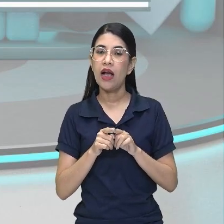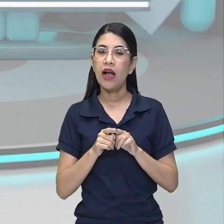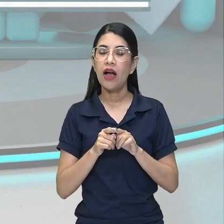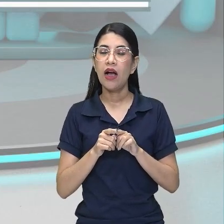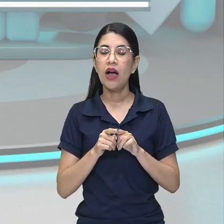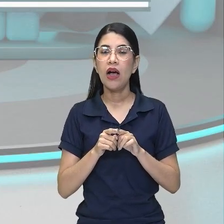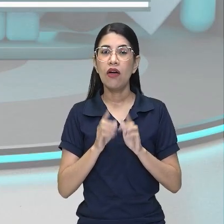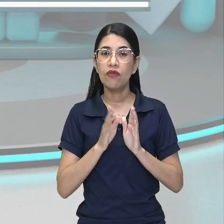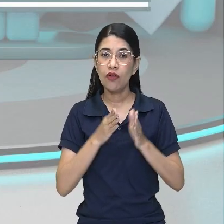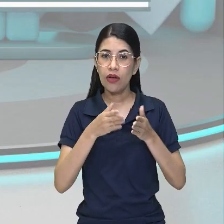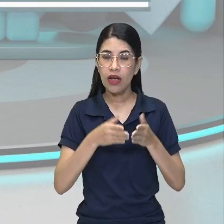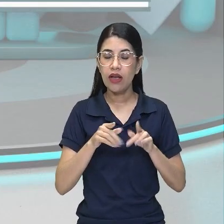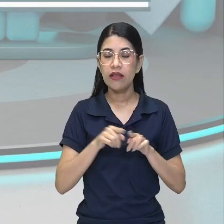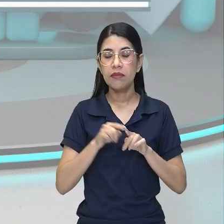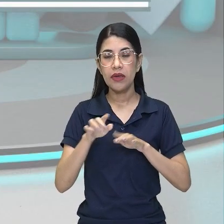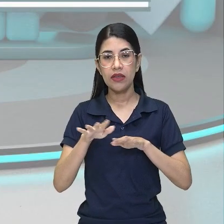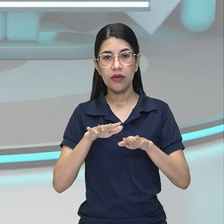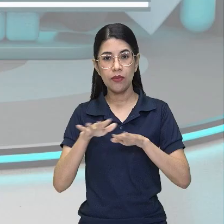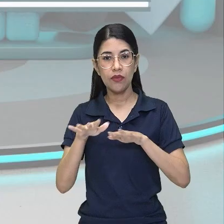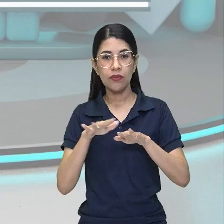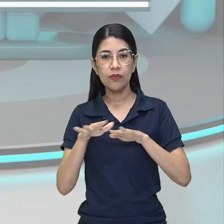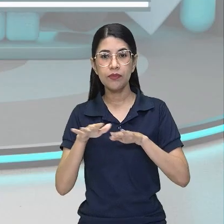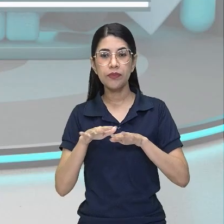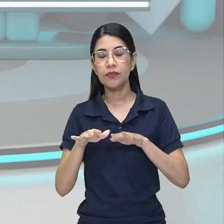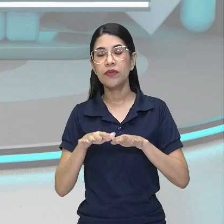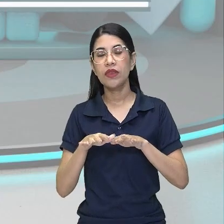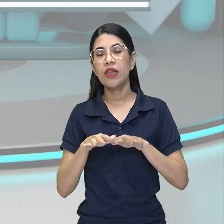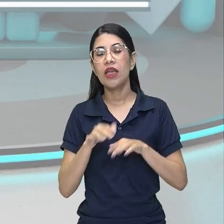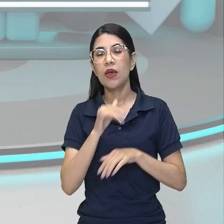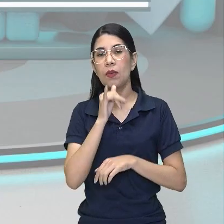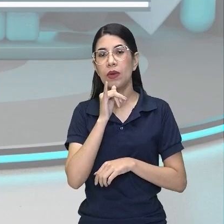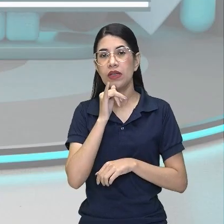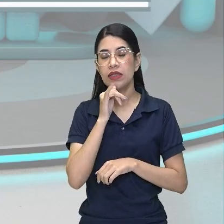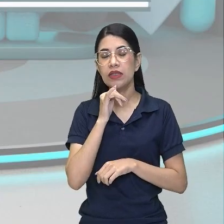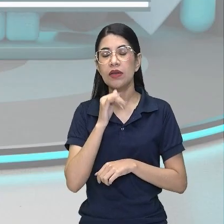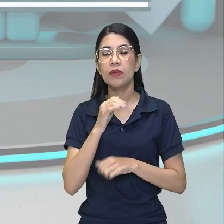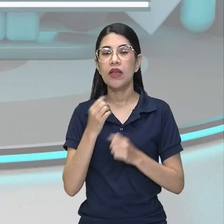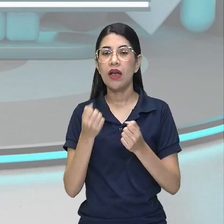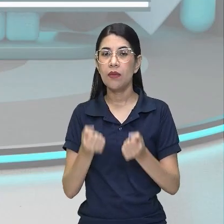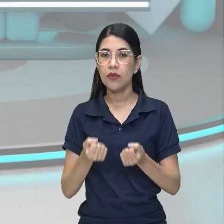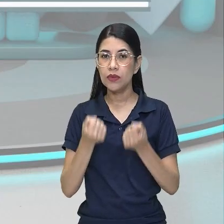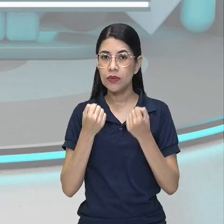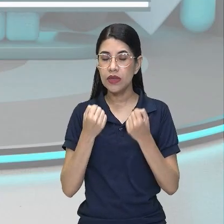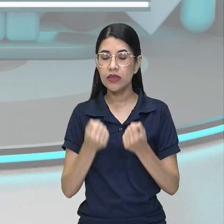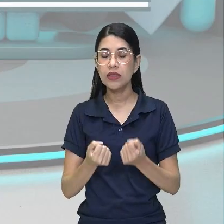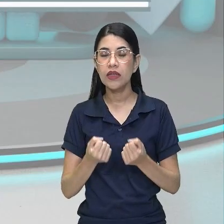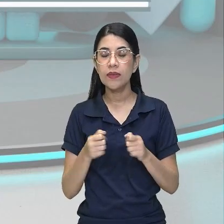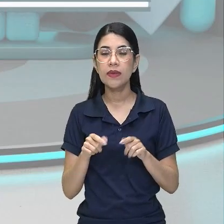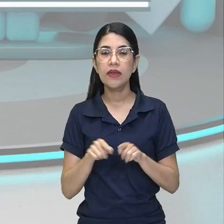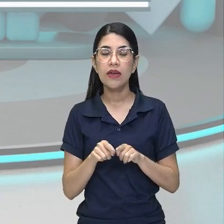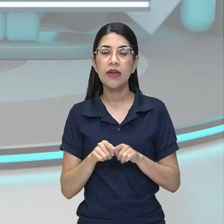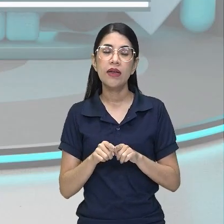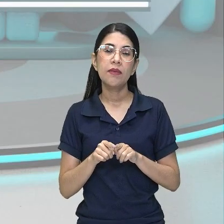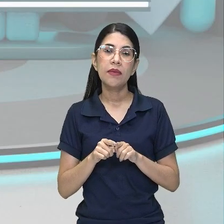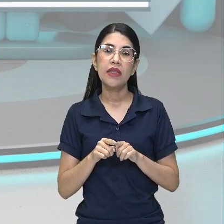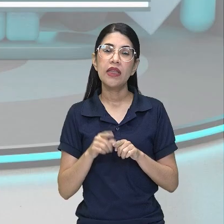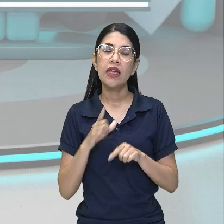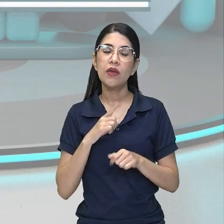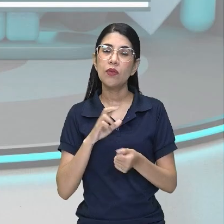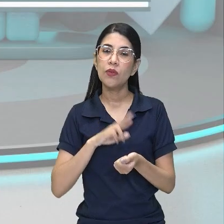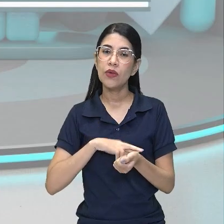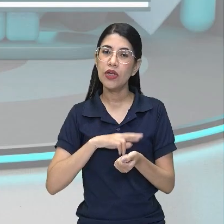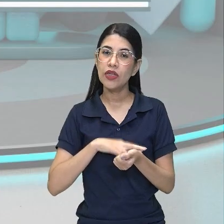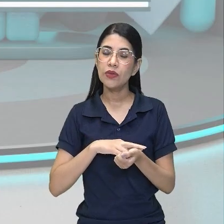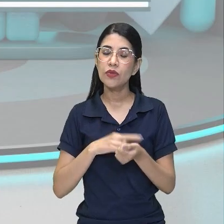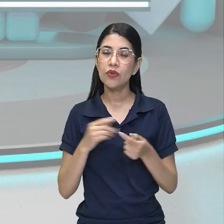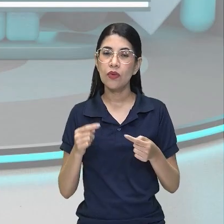ali movimentos feitos, por exemplo, dentro da musculação, trazendo a questão mais ritmada da